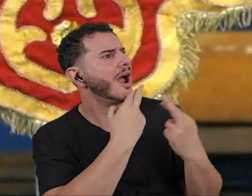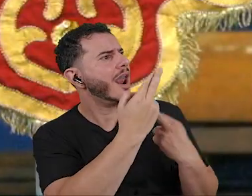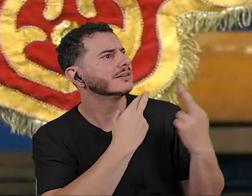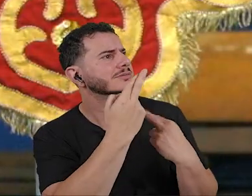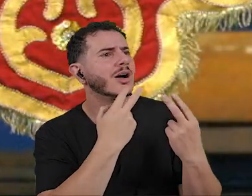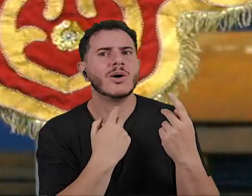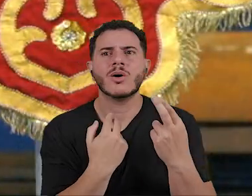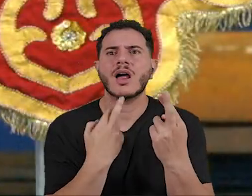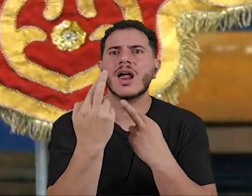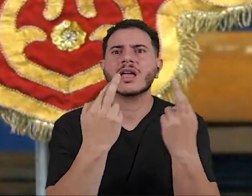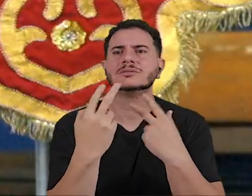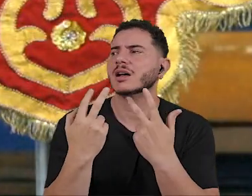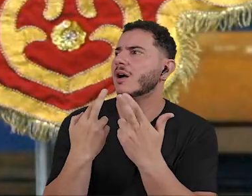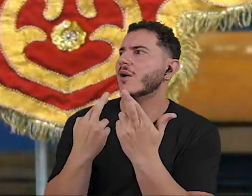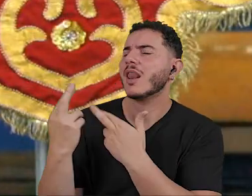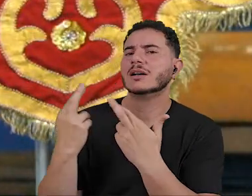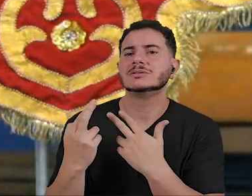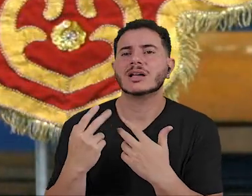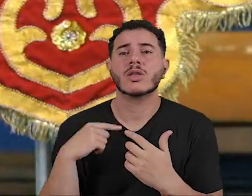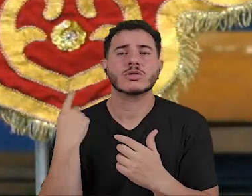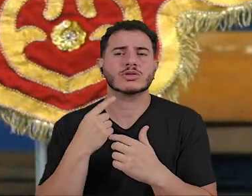religiosa dos grupos que vieram